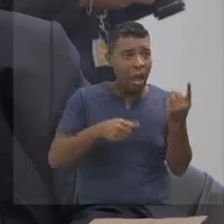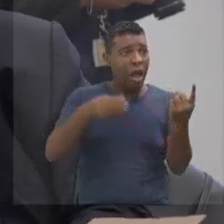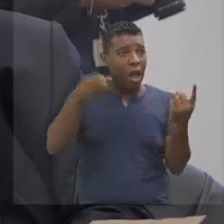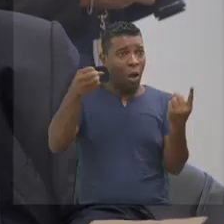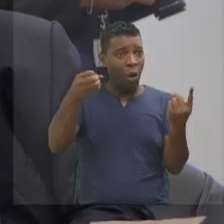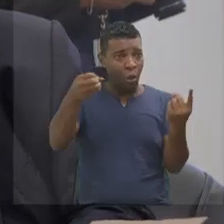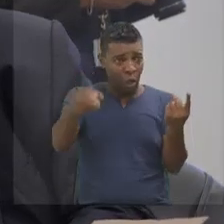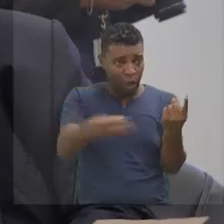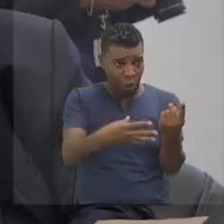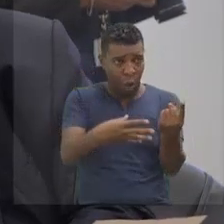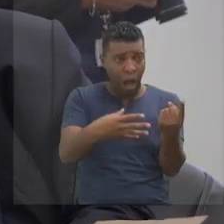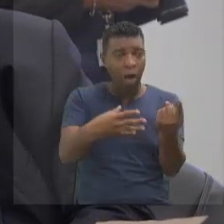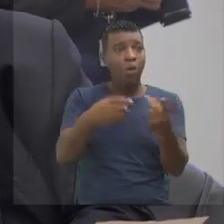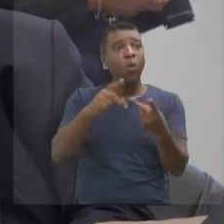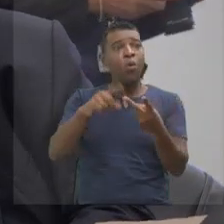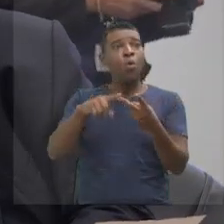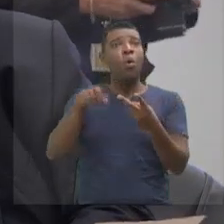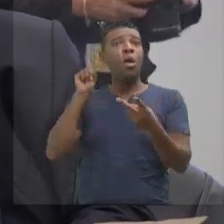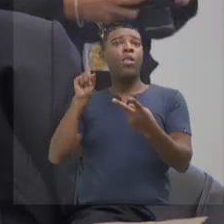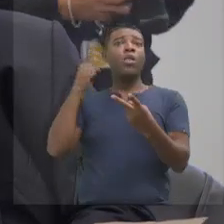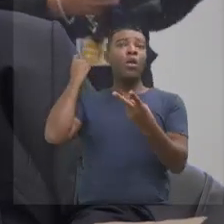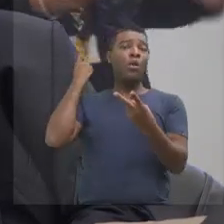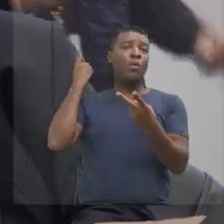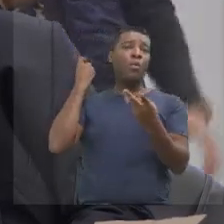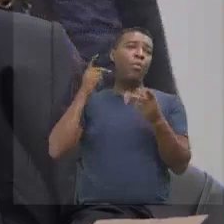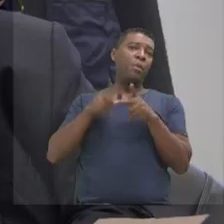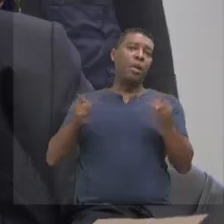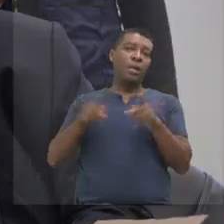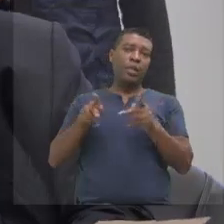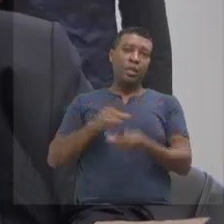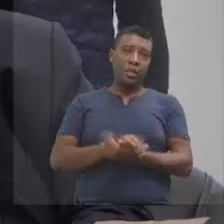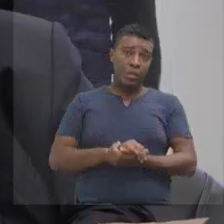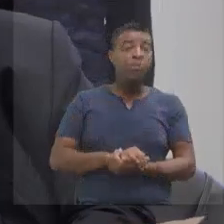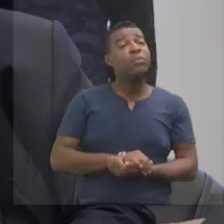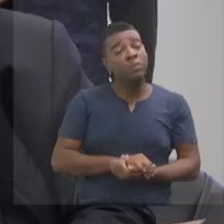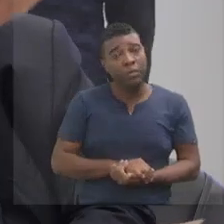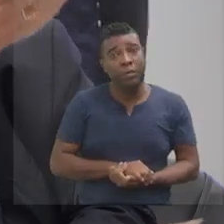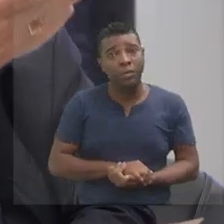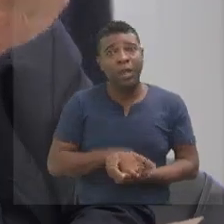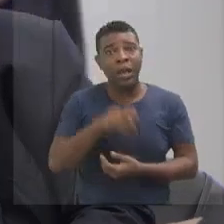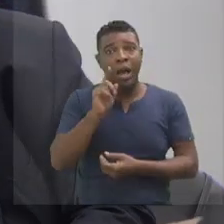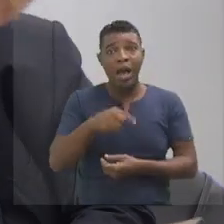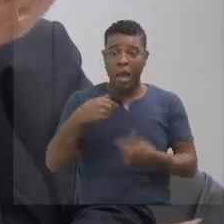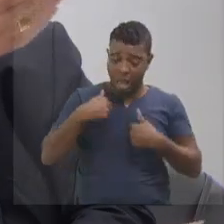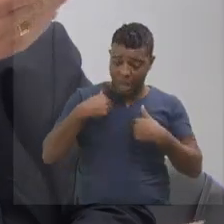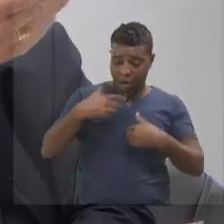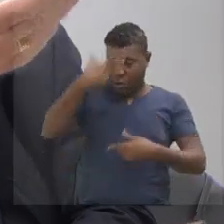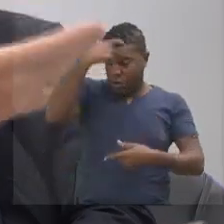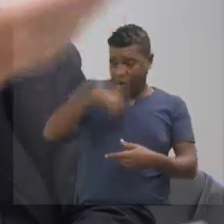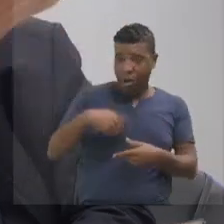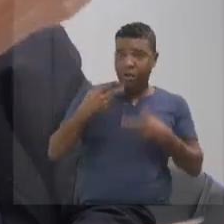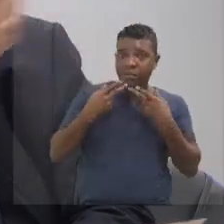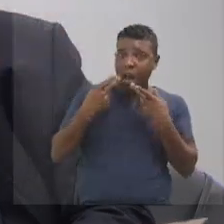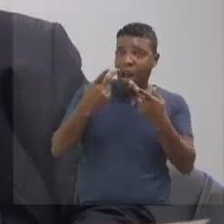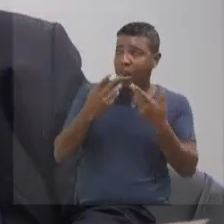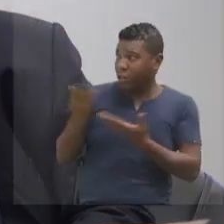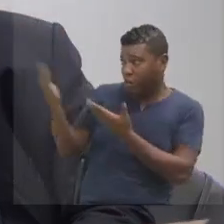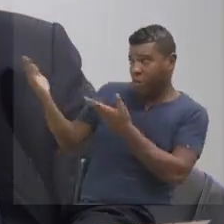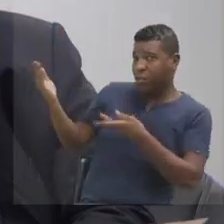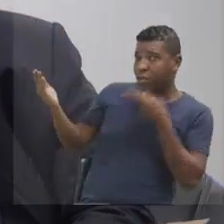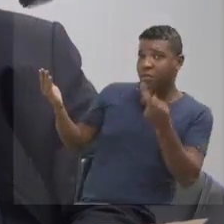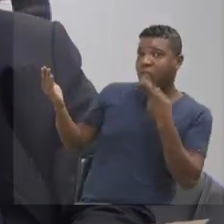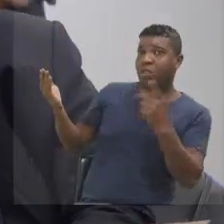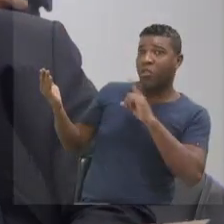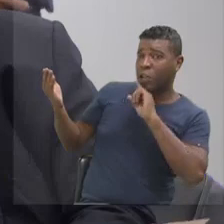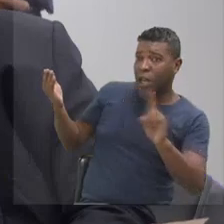aqui um apelo não é do deputado grego não é um apelo dos representantes dos novos municípios que estão aqui